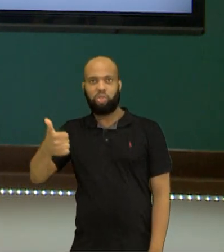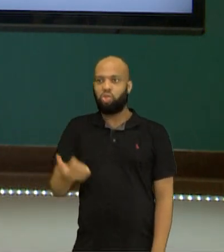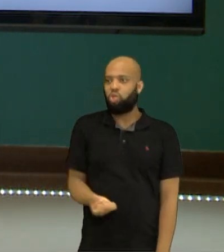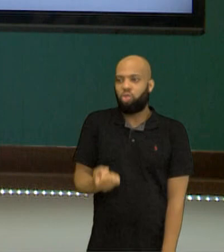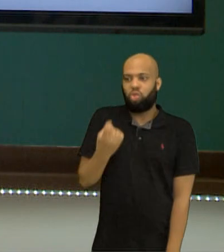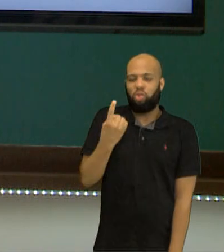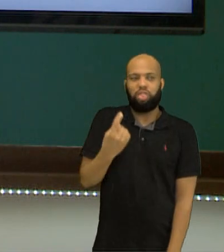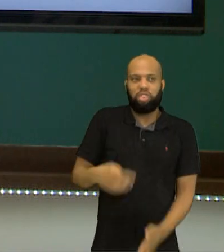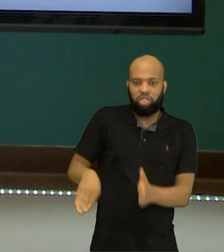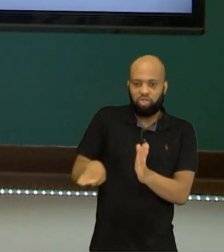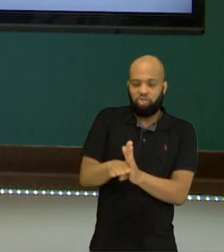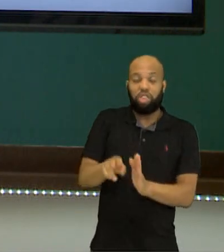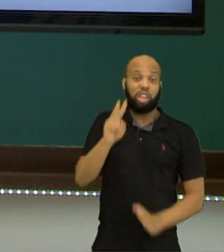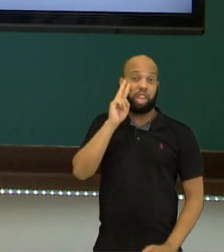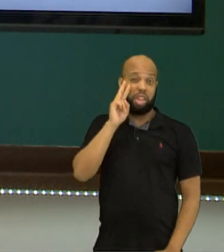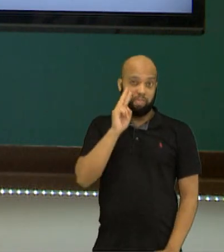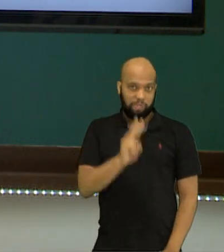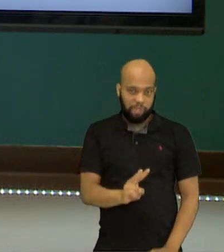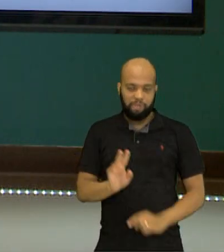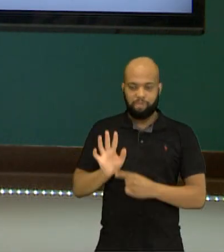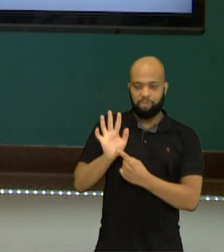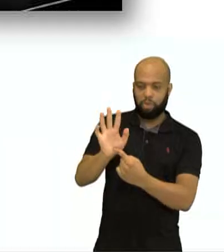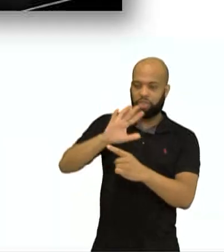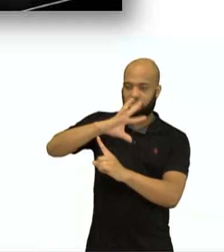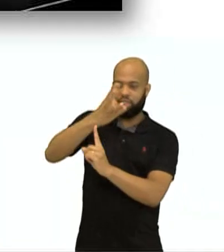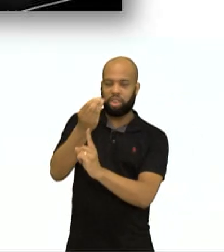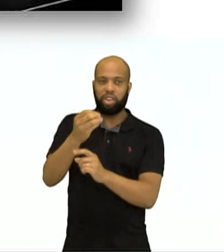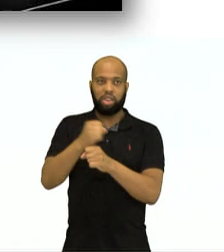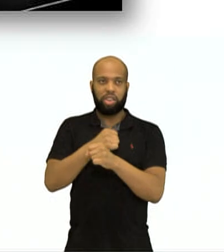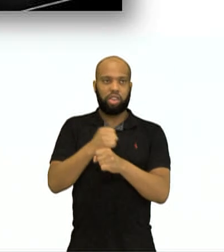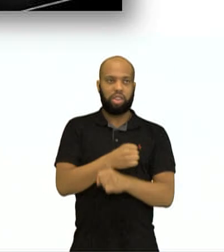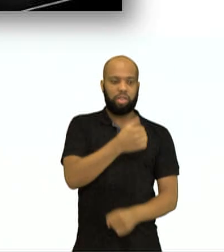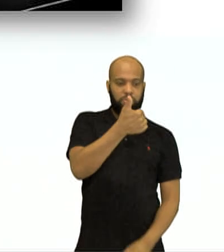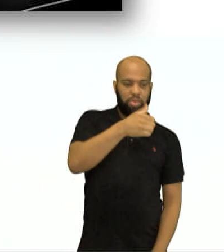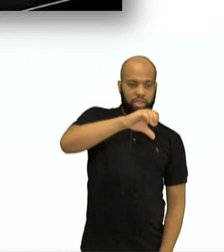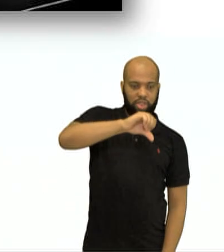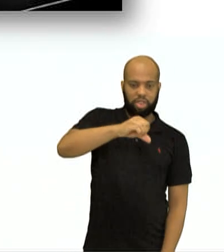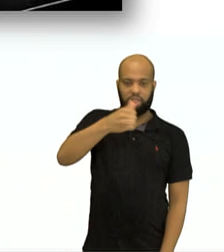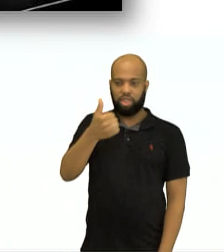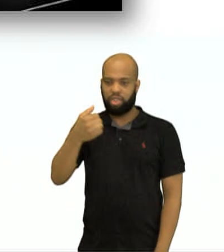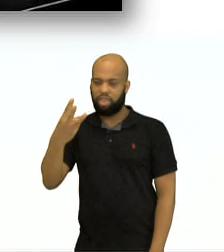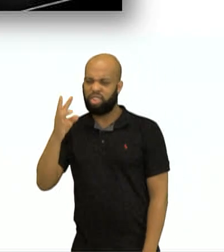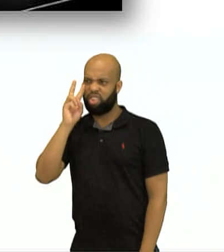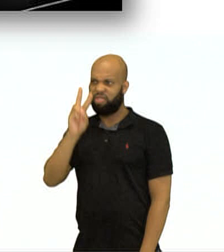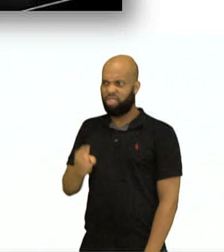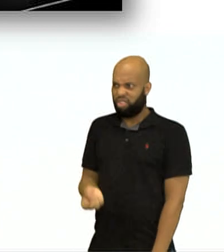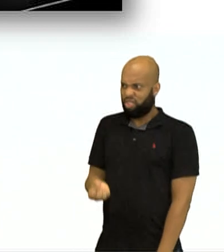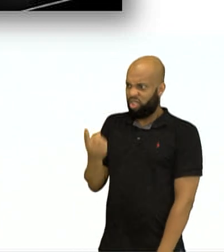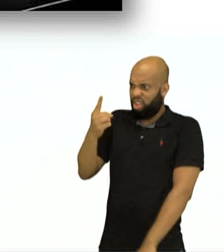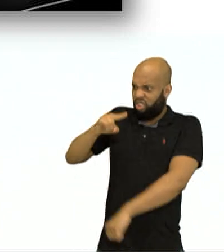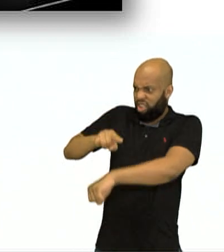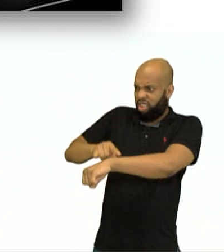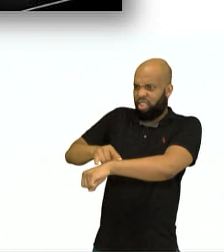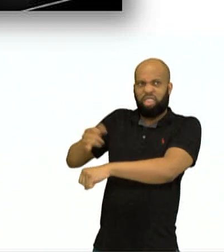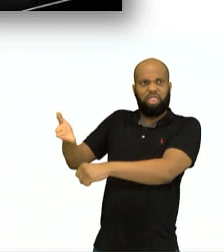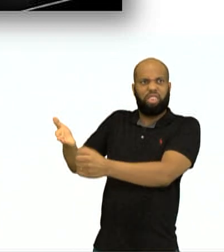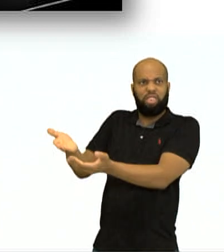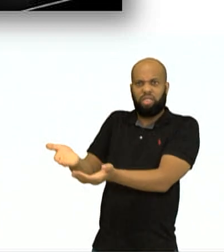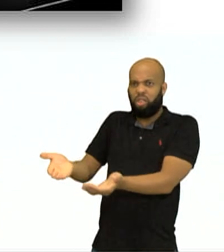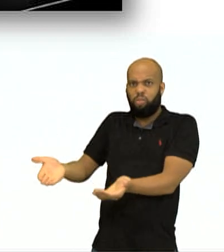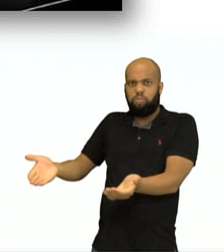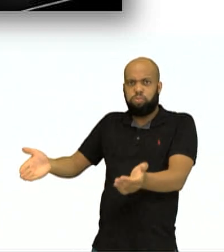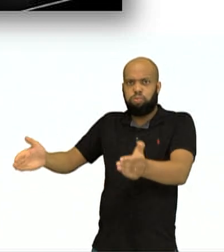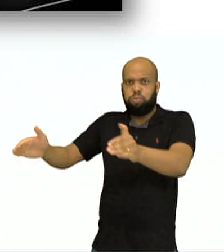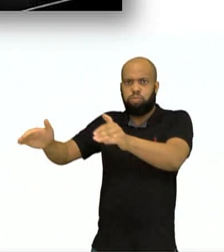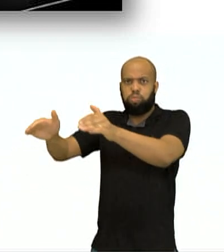que é chegar numa exposição lá em 1913 e encontrar um mictório numa galeria. O que é isso, gente? O que é arte?